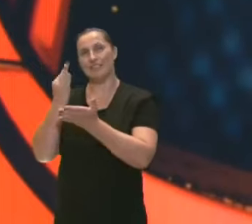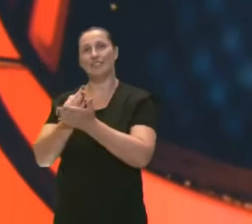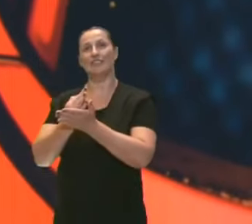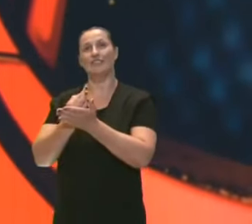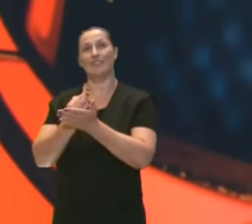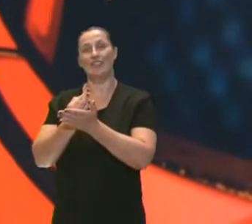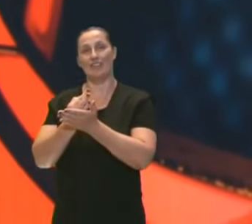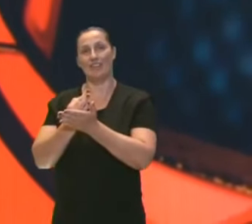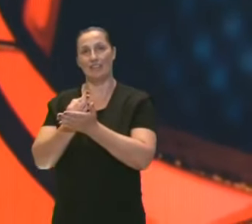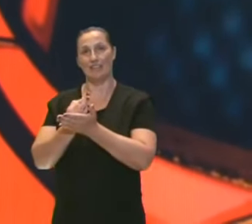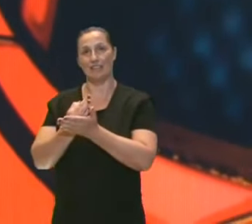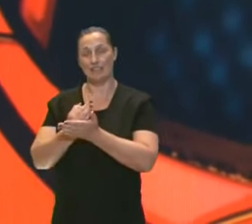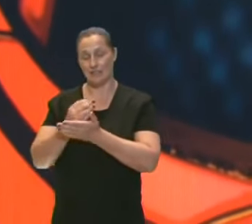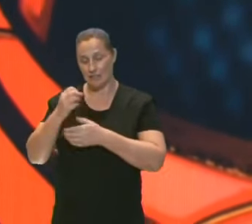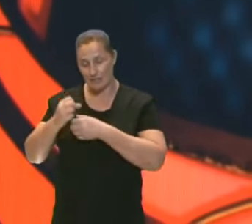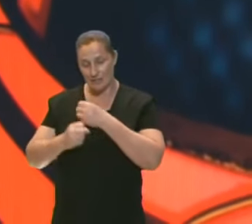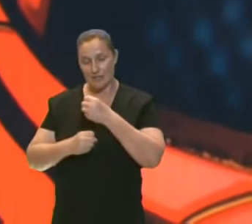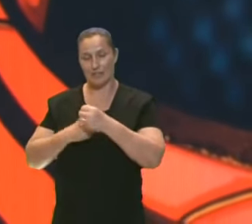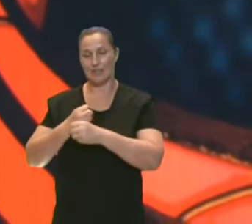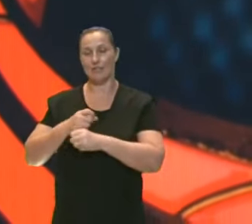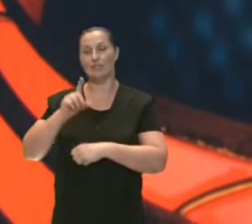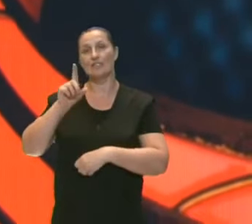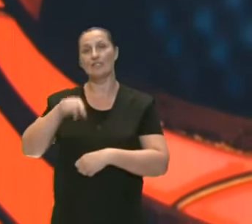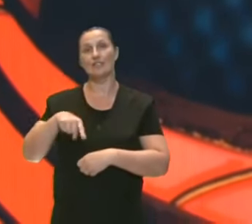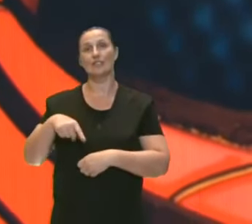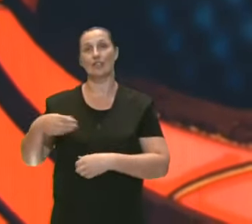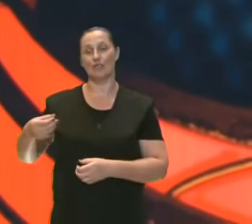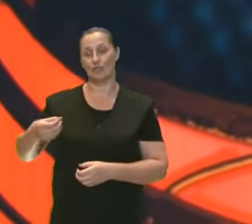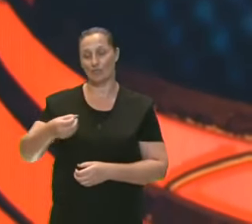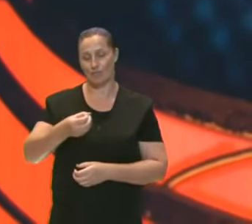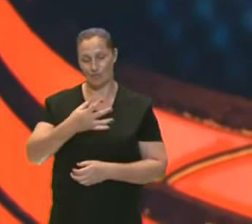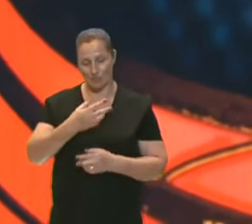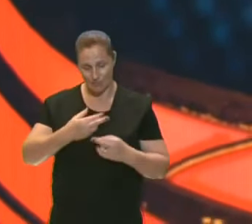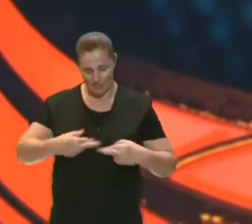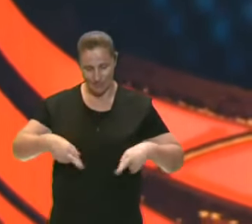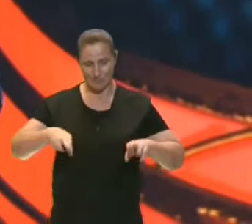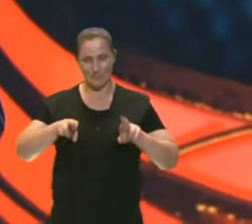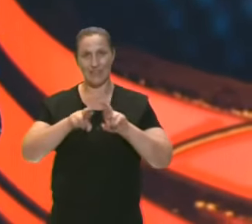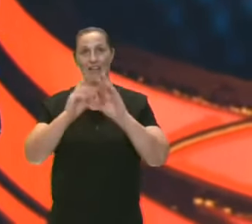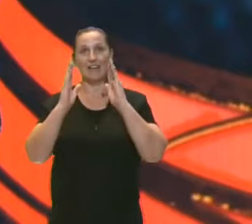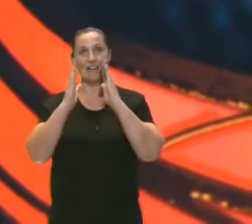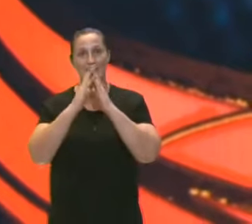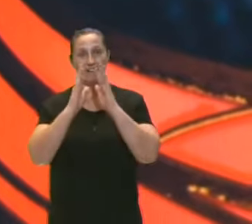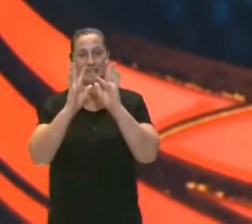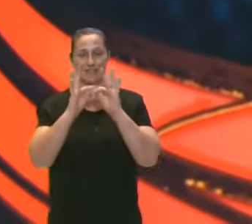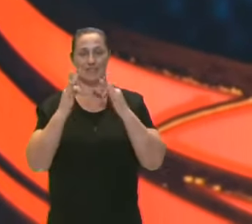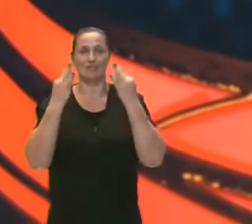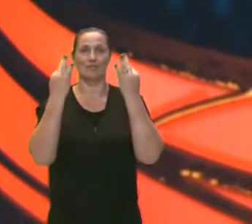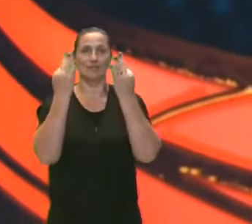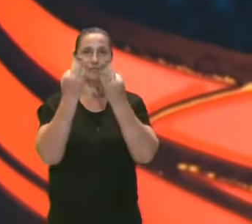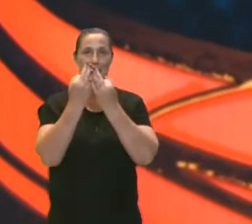de Deus. Que esse ano seja ano de renovação no teu lar, na tua casa.